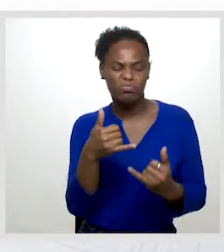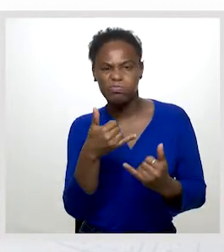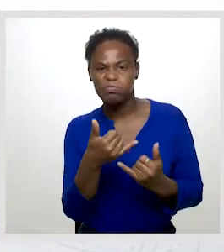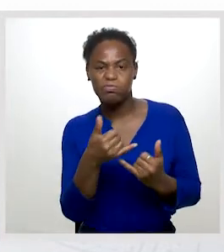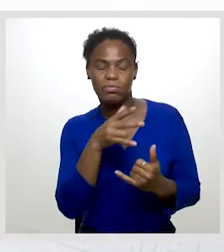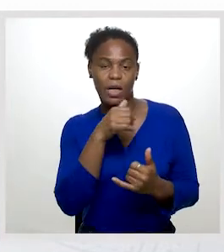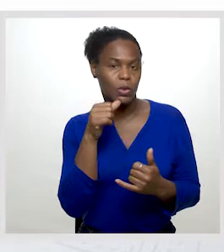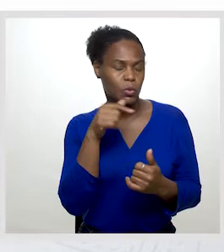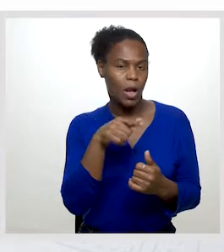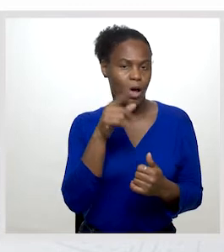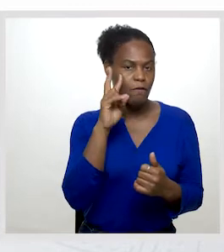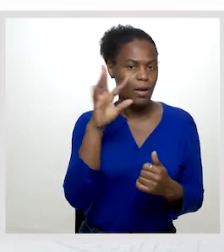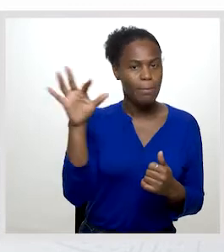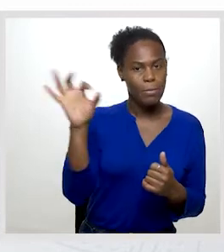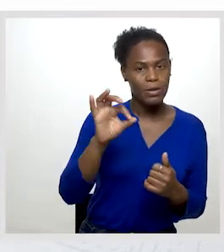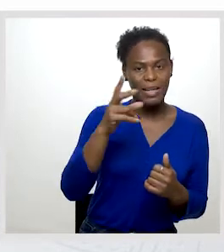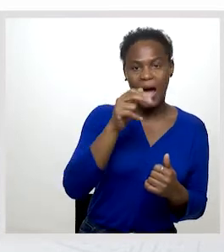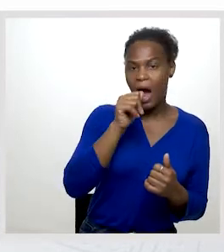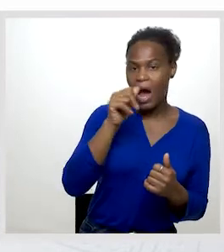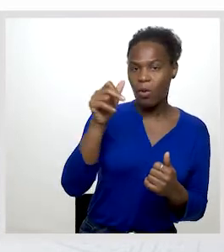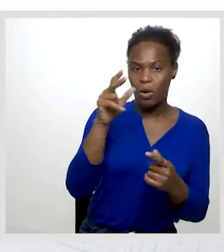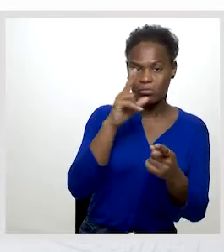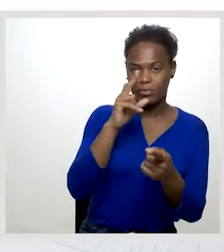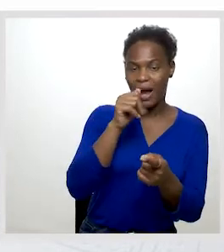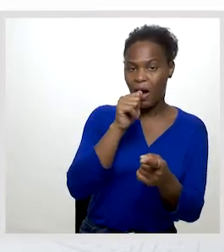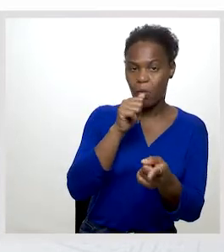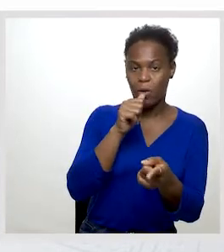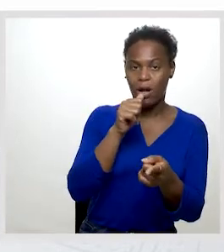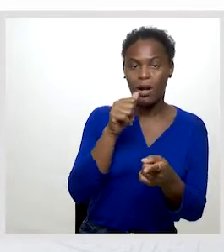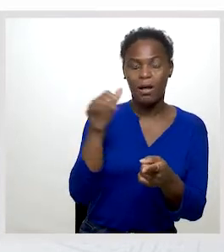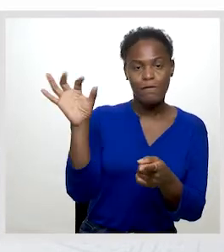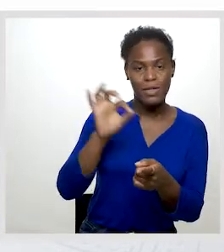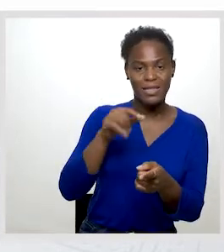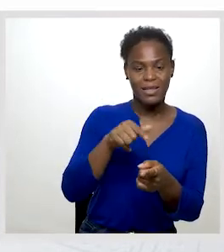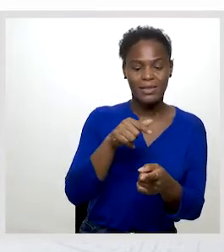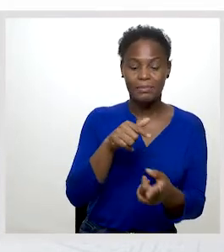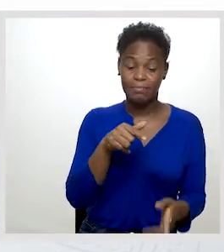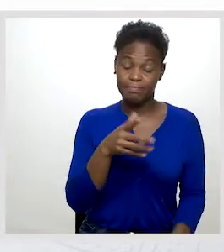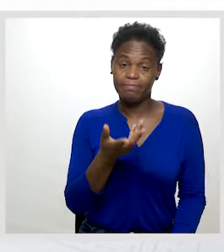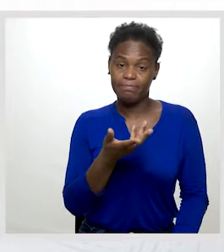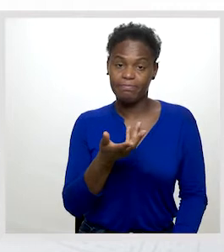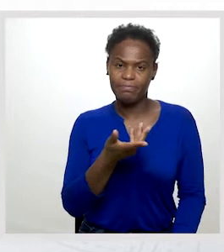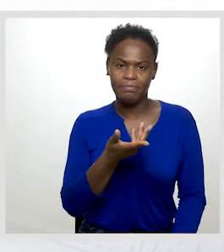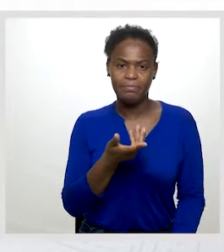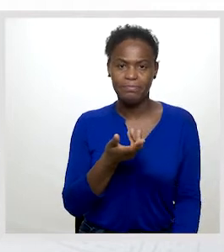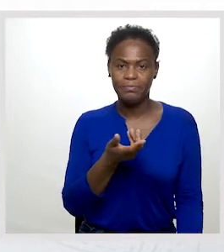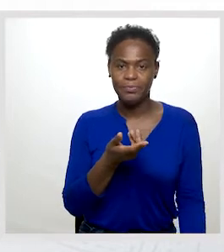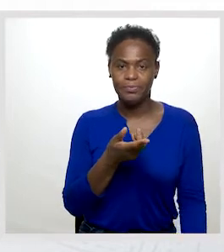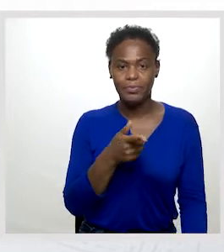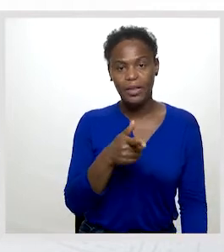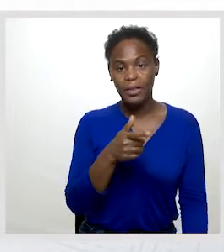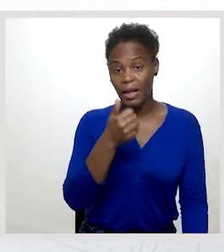praticamente temos ali a percentagem do vapor d'água. Essa água, esse vapor d'água,